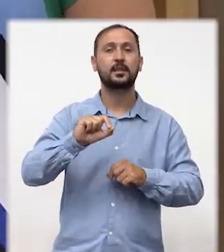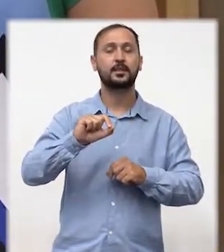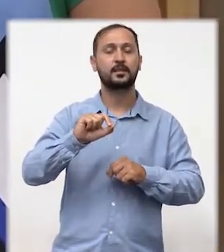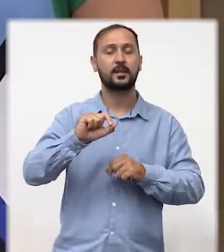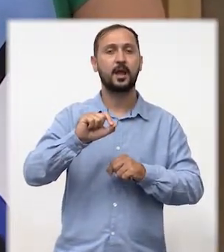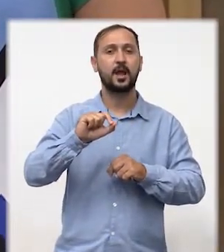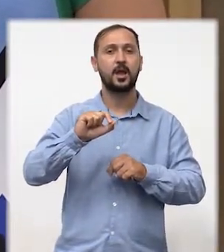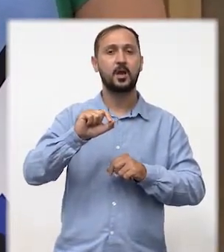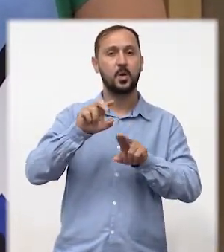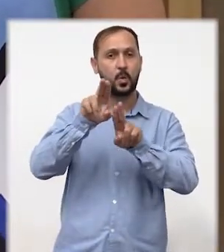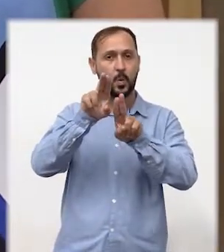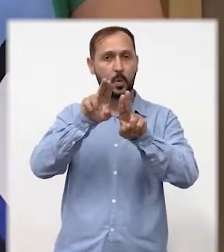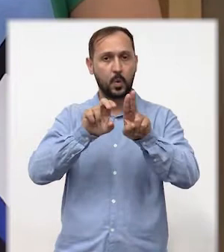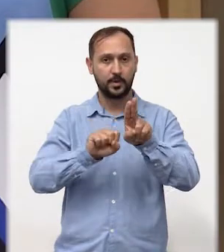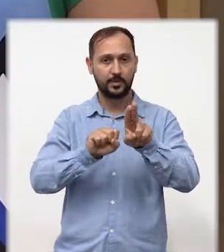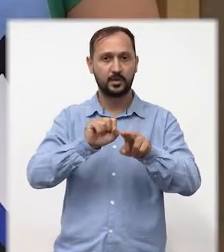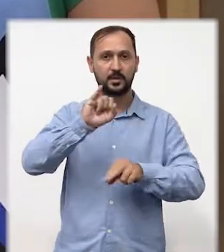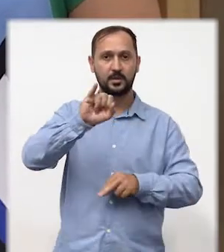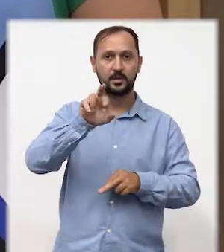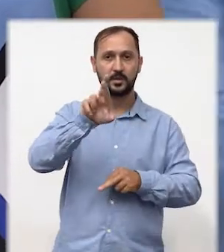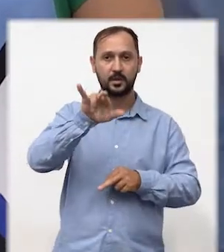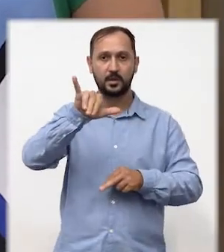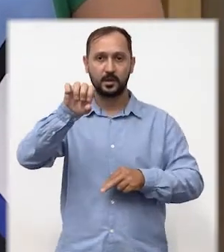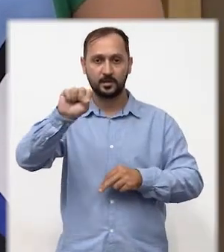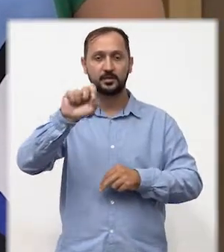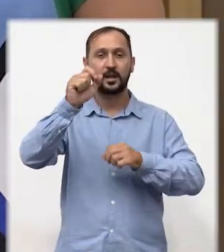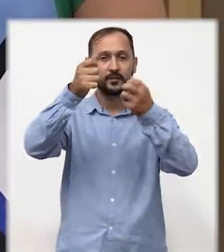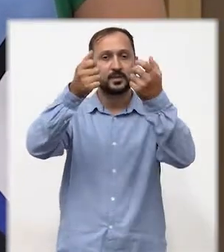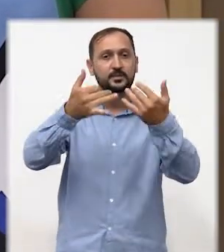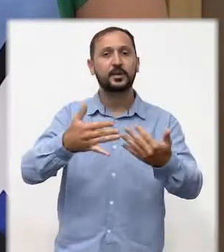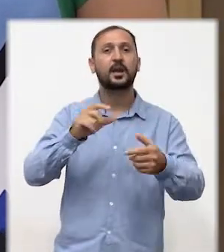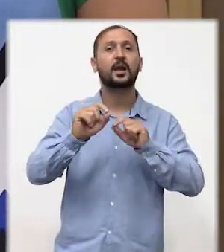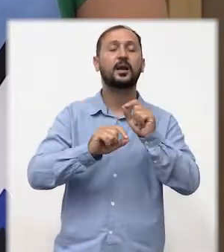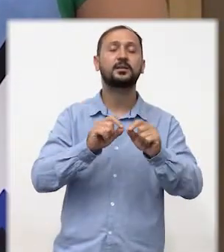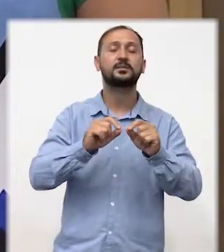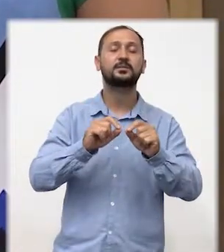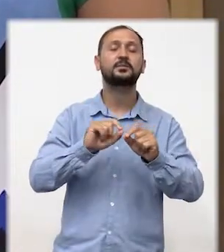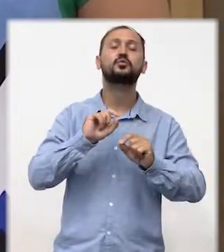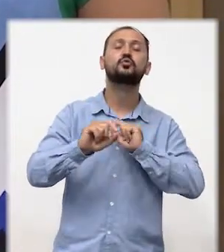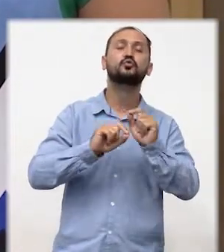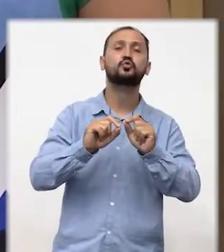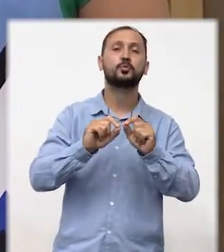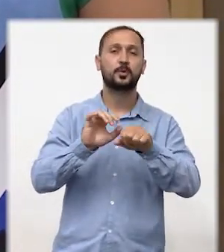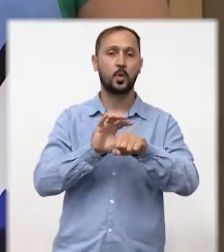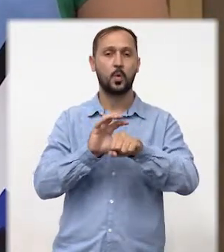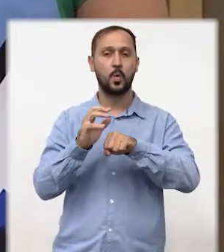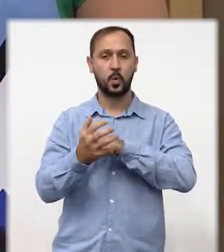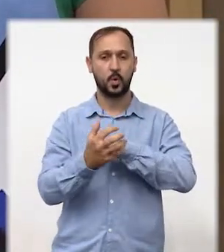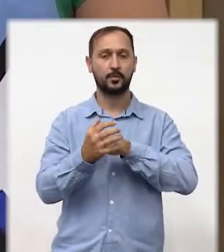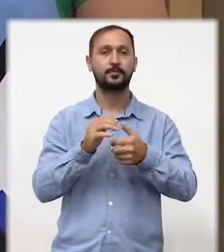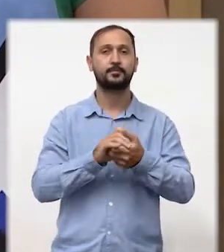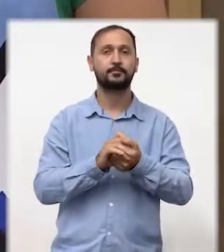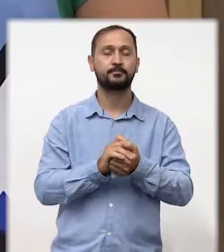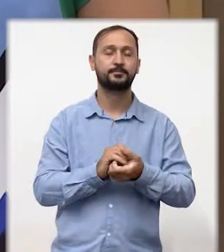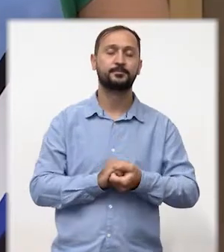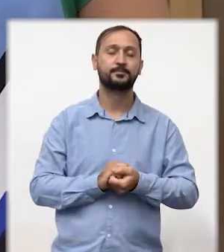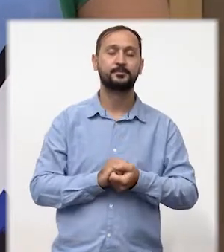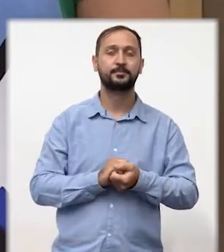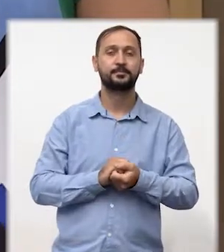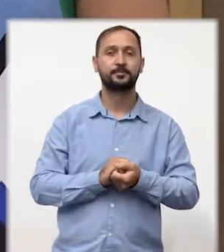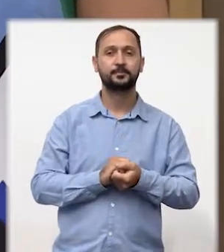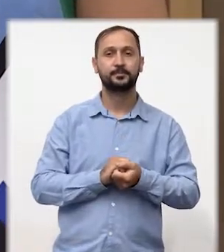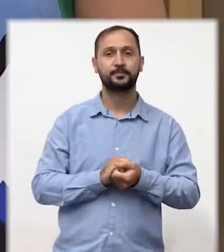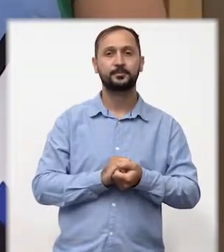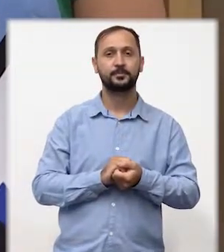UEMS e da Uniderp, doutora Iris Bucher-Frois. Ela que vai falar um pouquinho mais sobre o Covid-19,